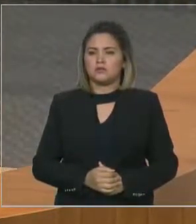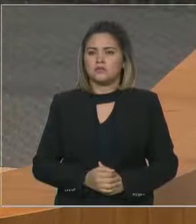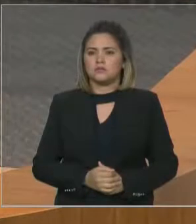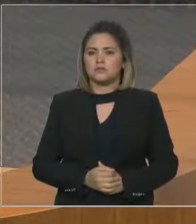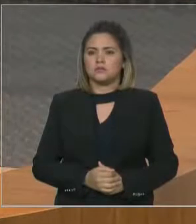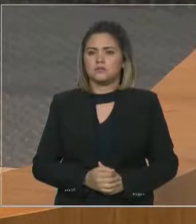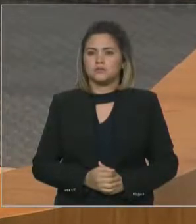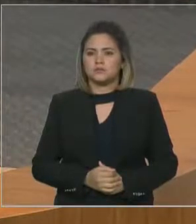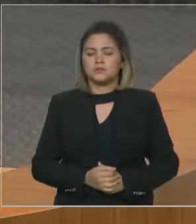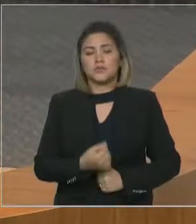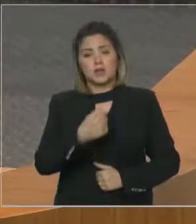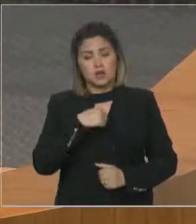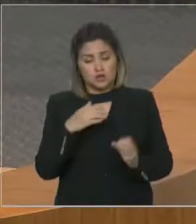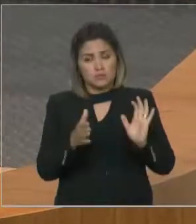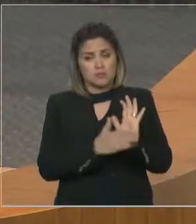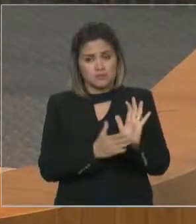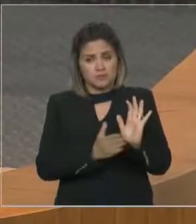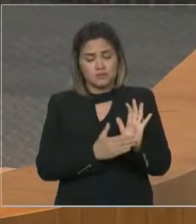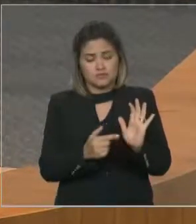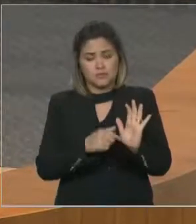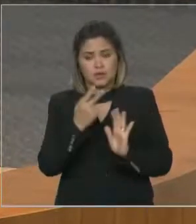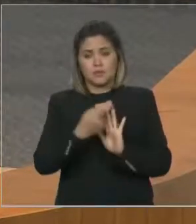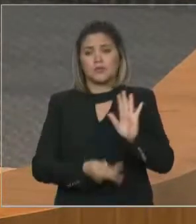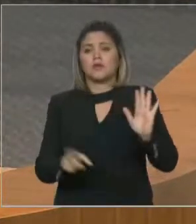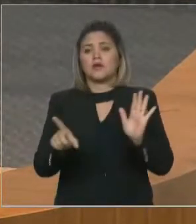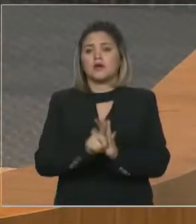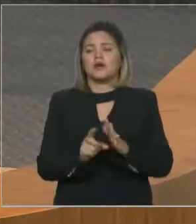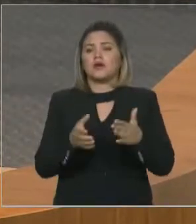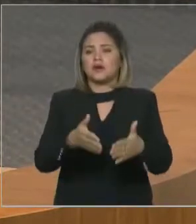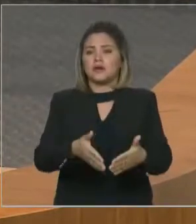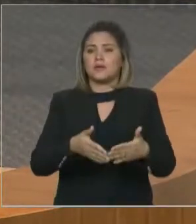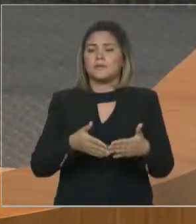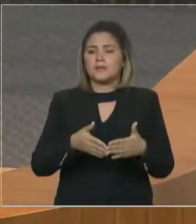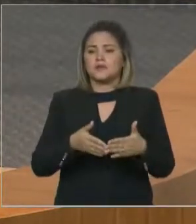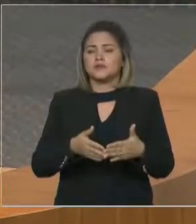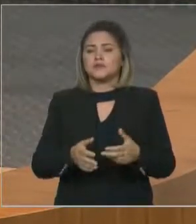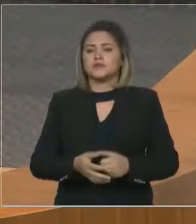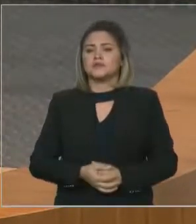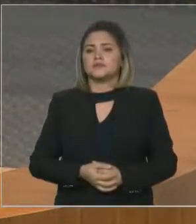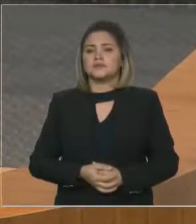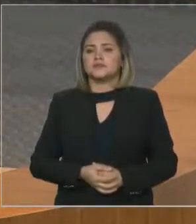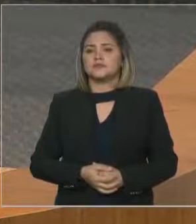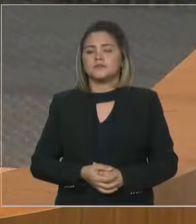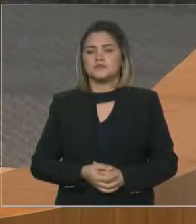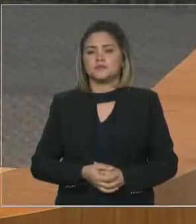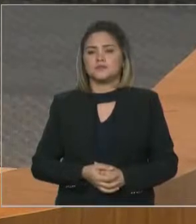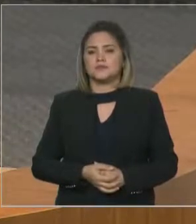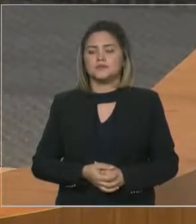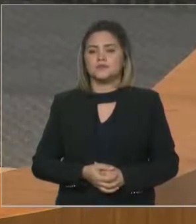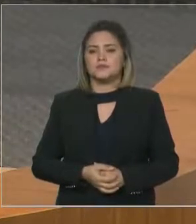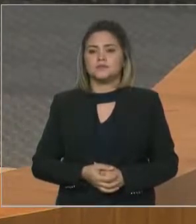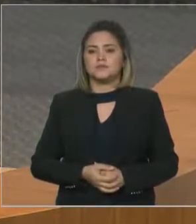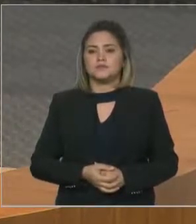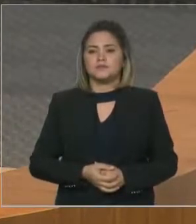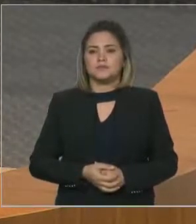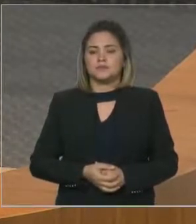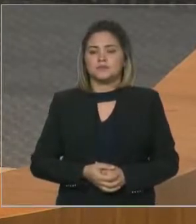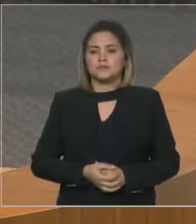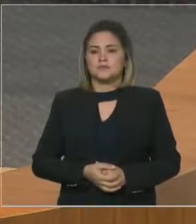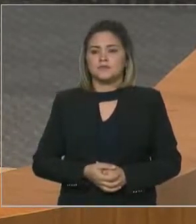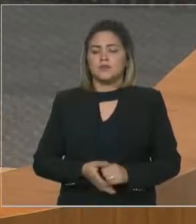de um projeto de lei, pedindo para que fosse incluso da carteira de